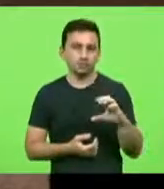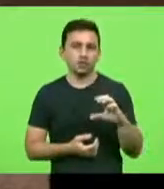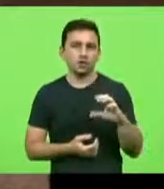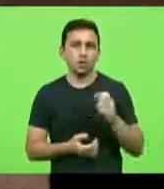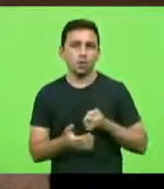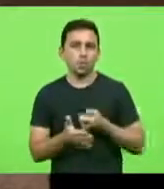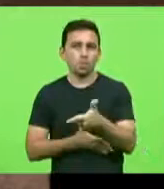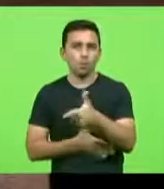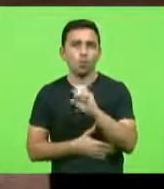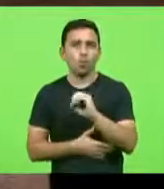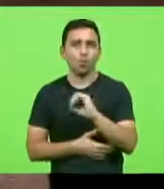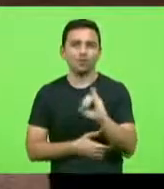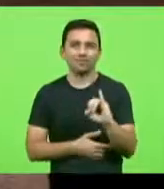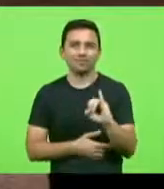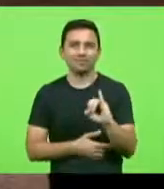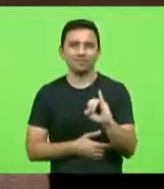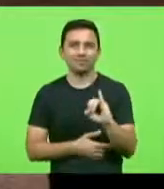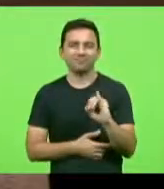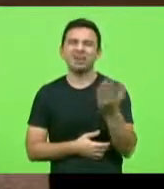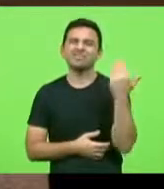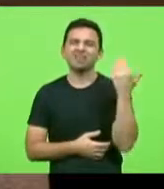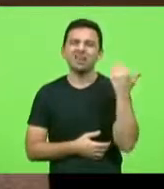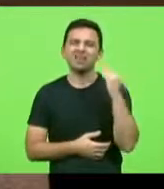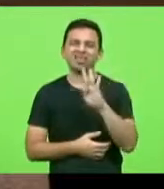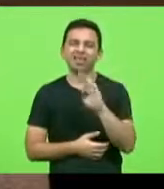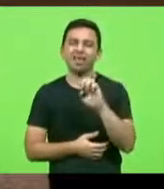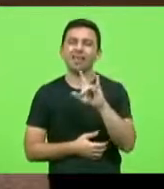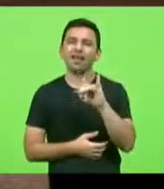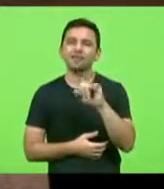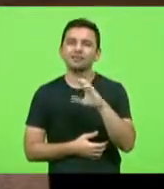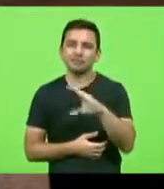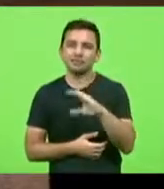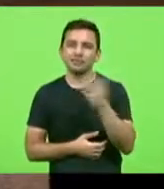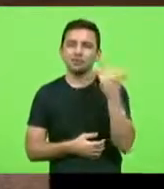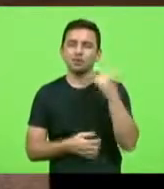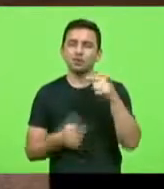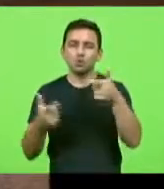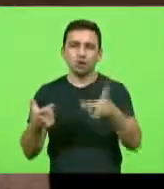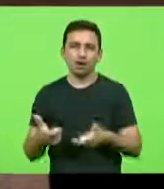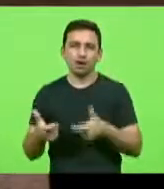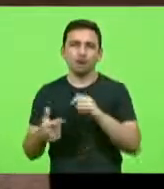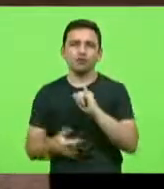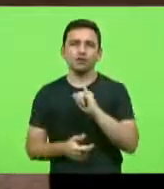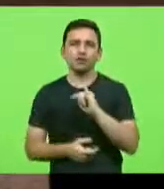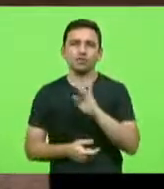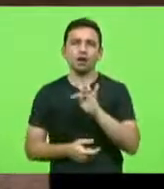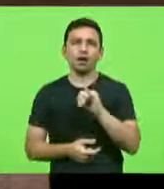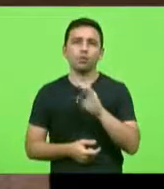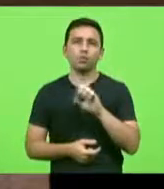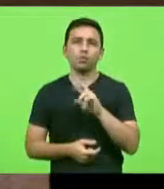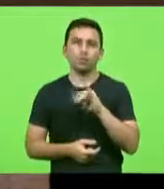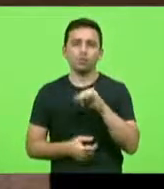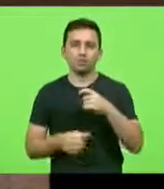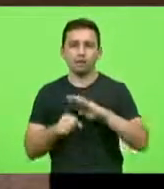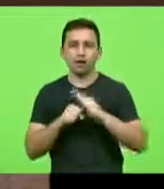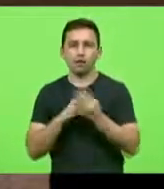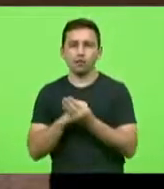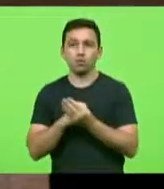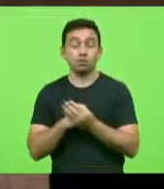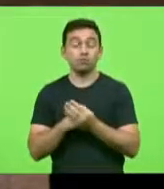da Oi, antiga Telesc, ali no bairro de Itacurubi, por um valor de mercado, mas um valor